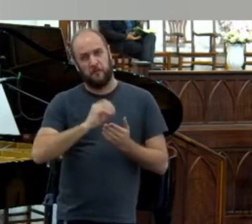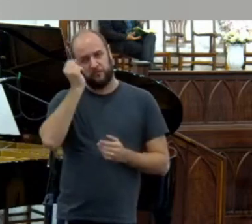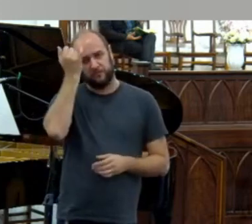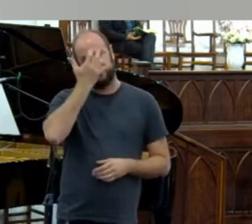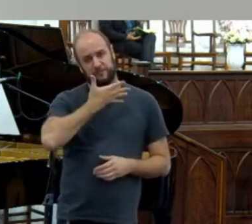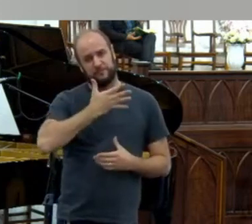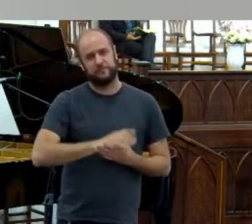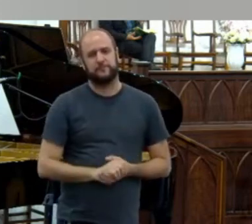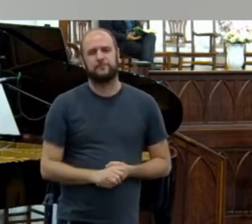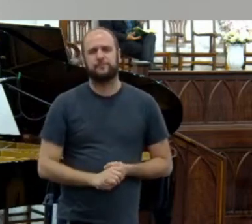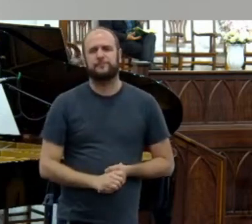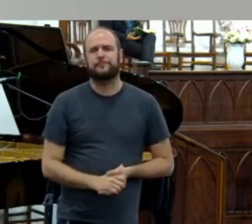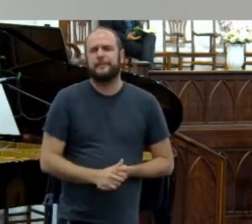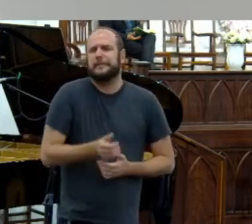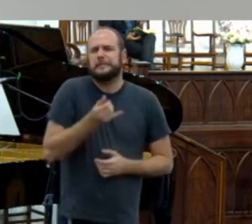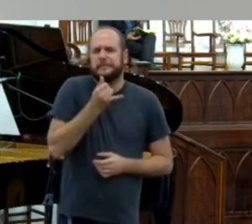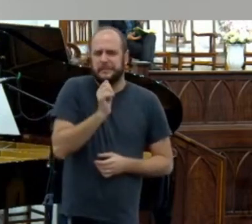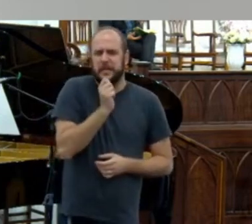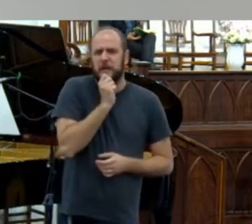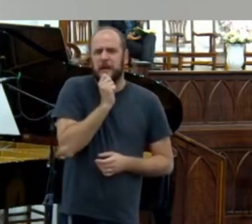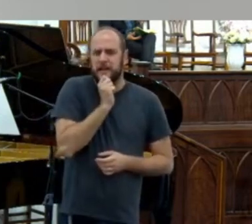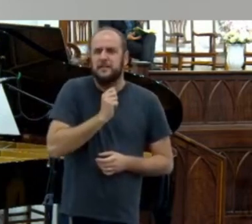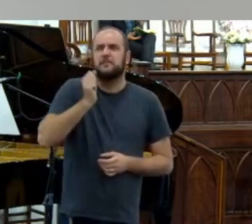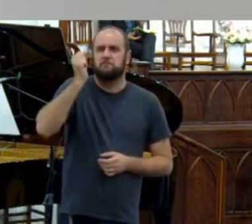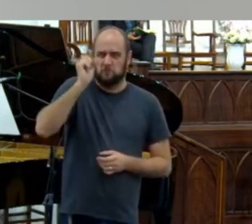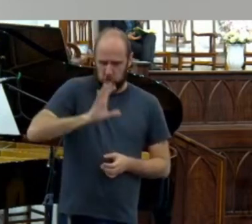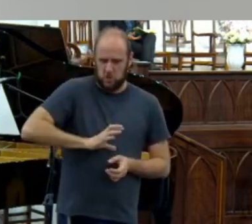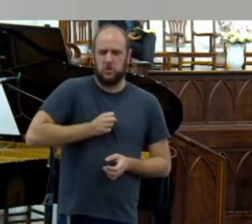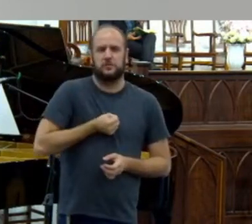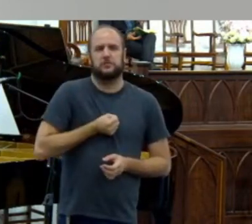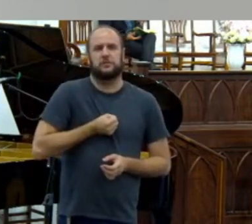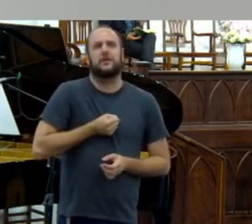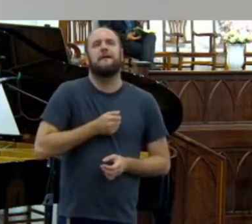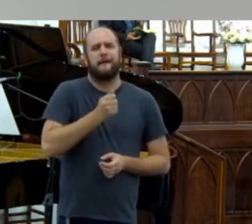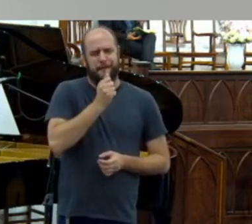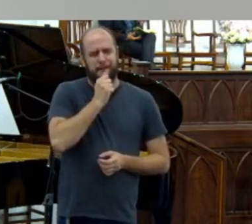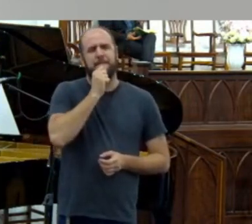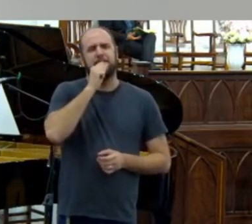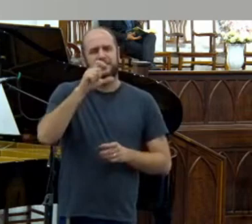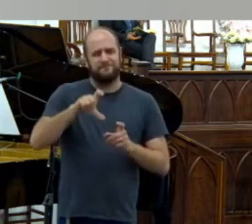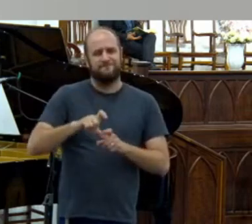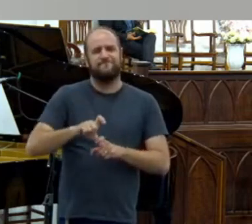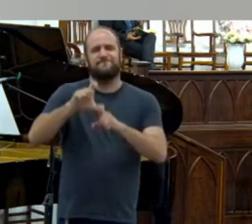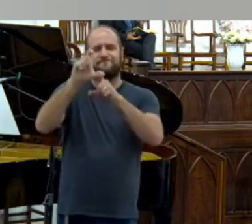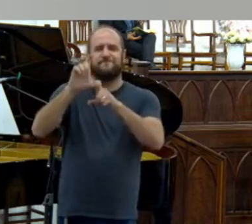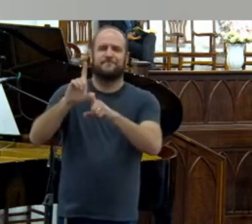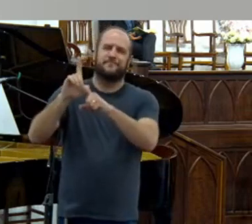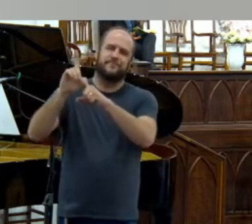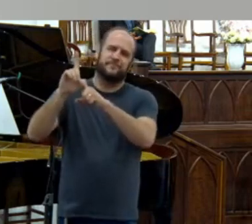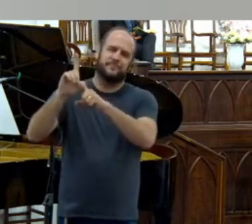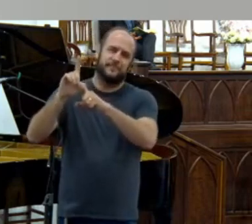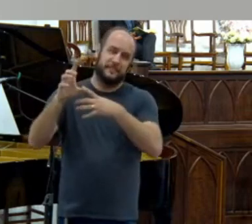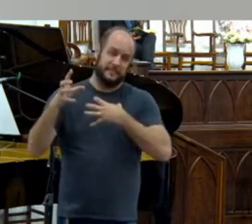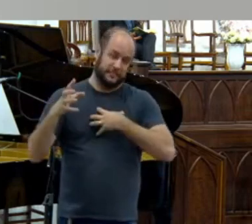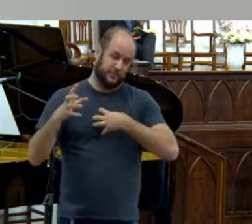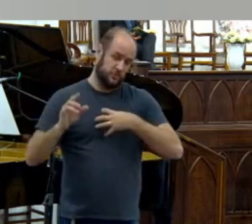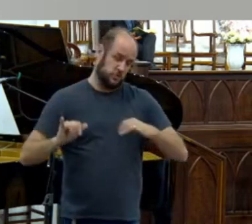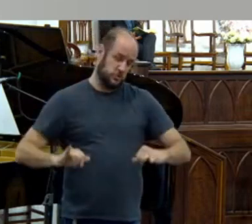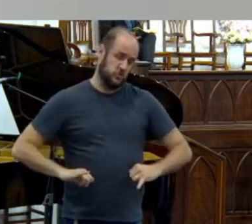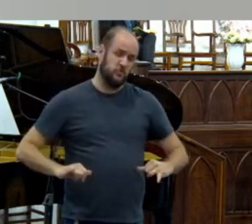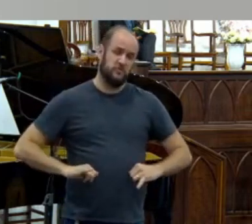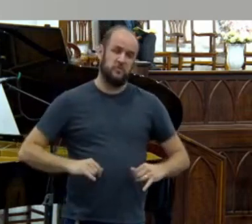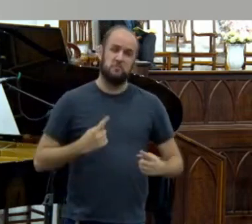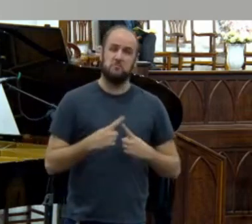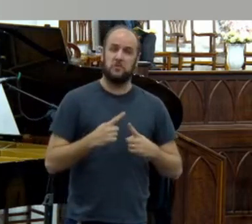Ainda que me odeies, tu dependes de mim. E isso te faz sofrer, porque tu és